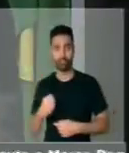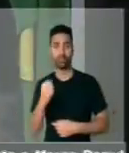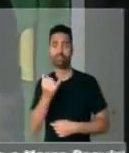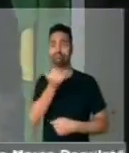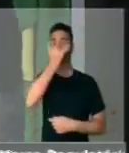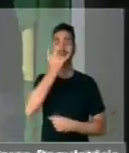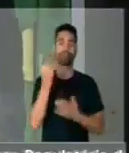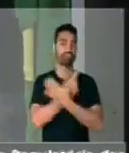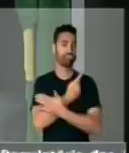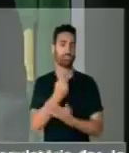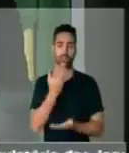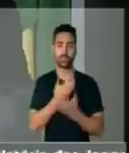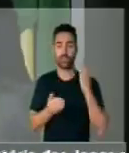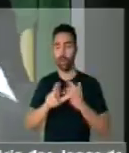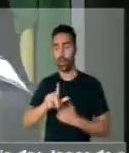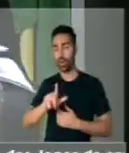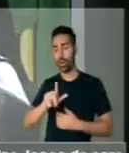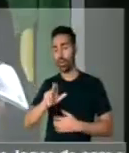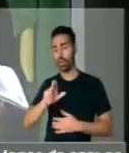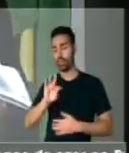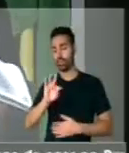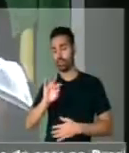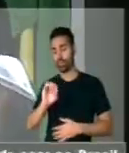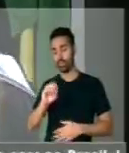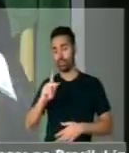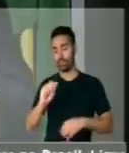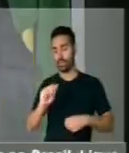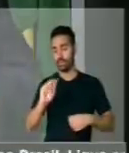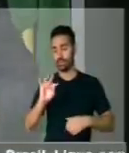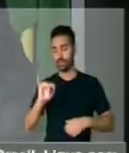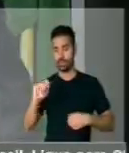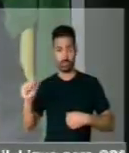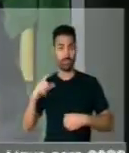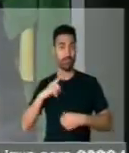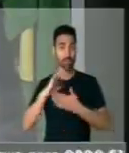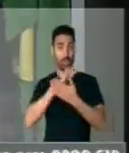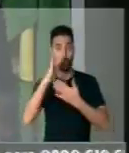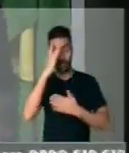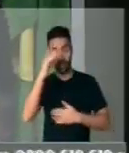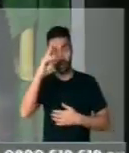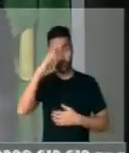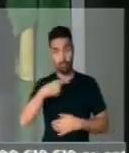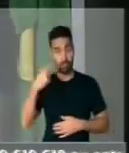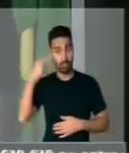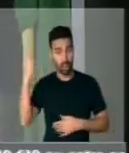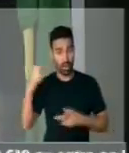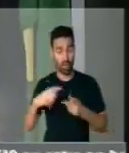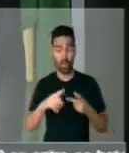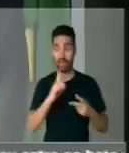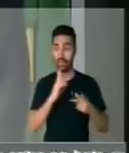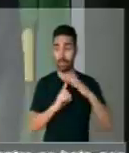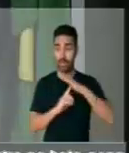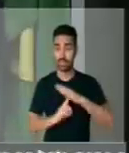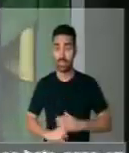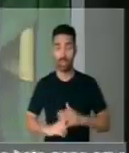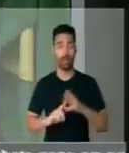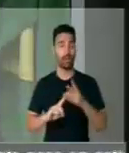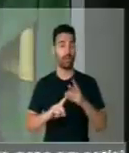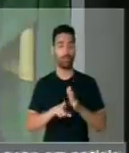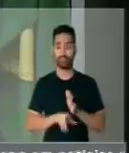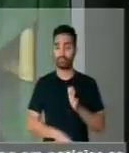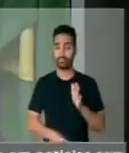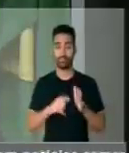azar, a ludopatia, fora aqueles que vão se matar, vão ficar depressivos, né, todo tipo de